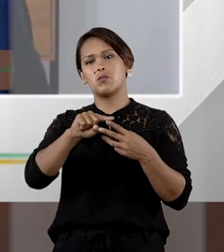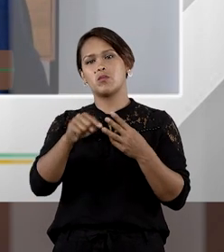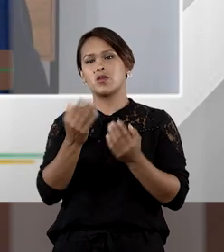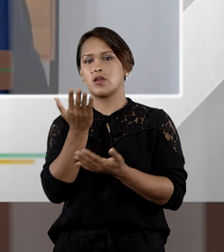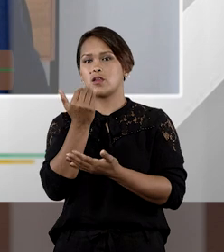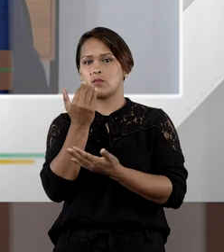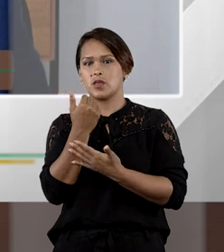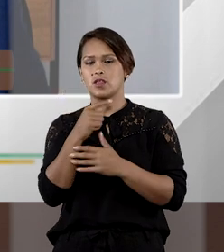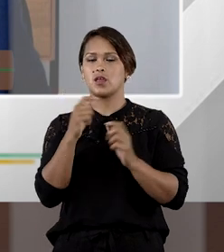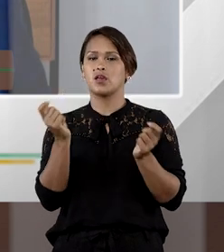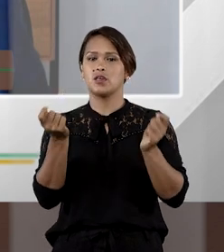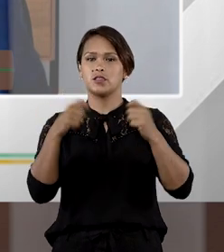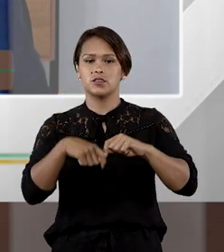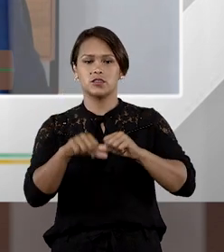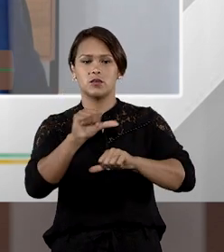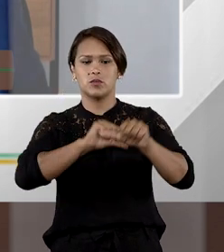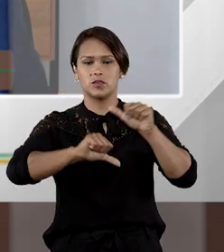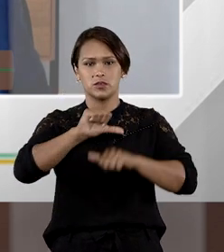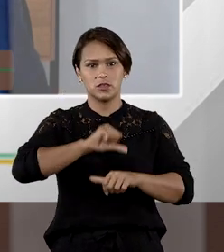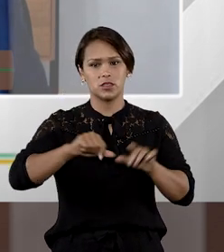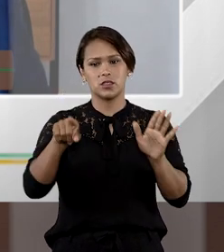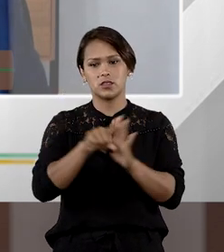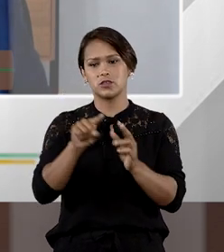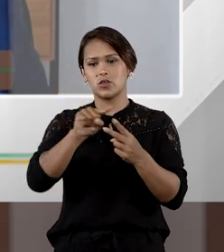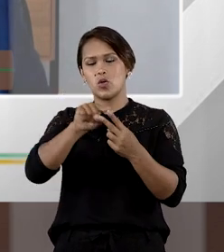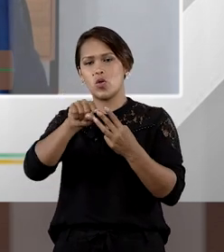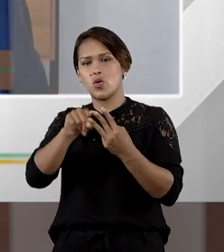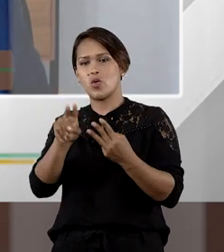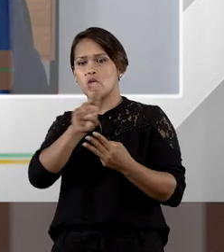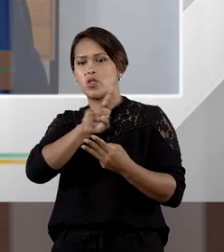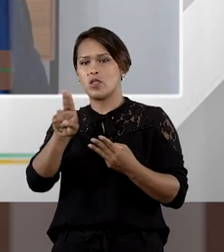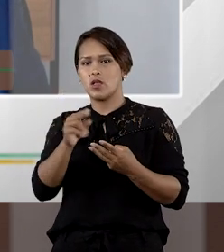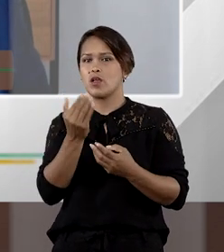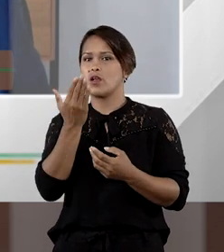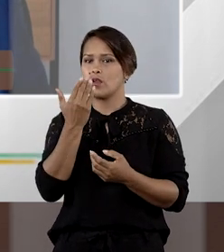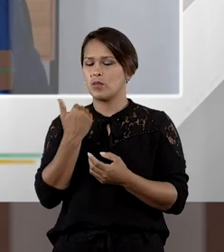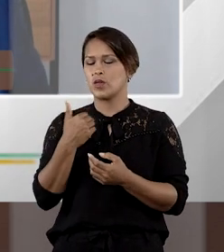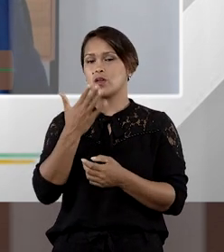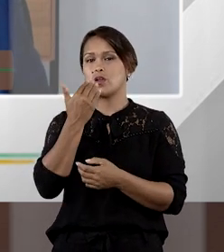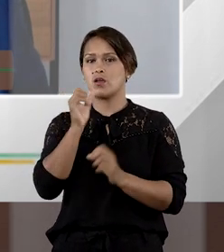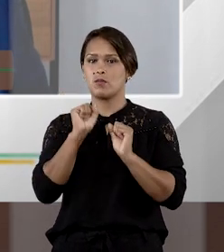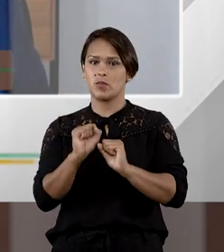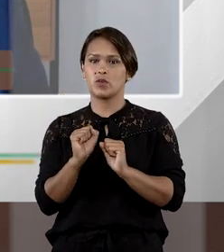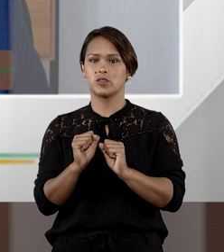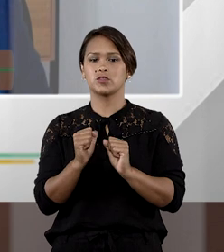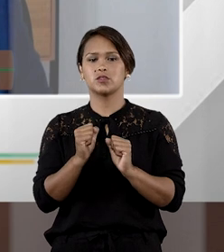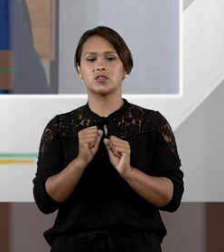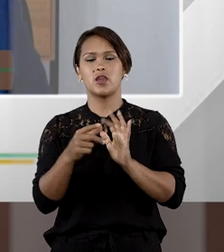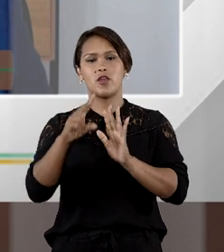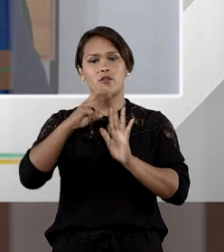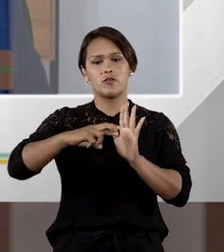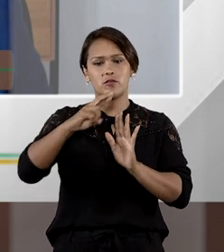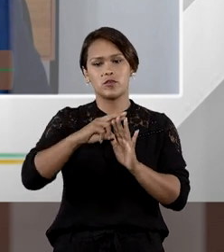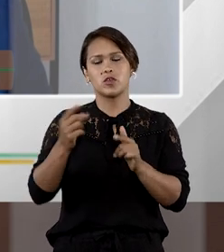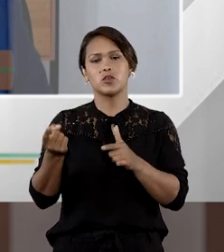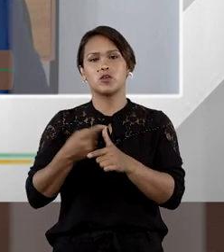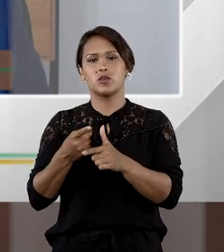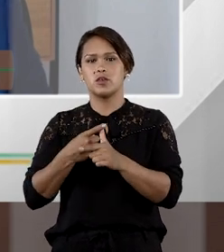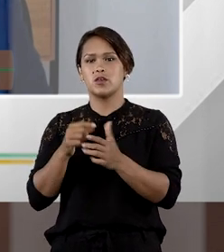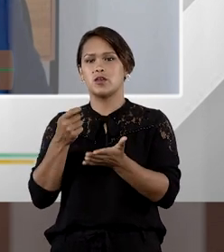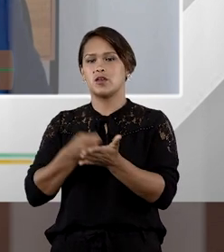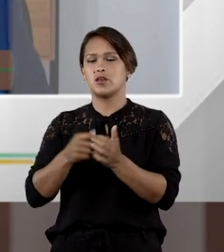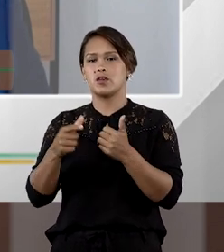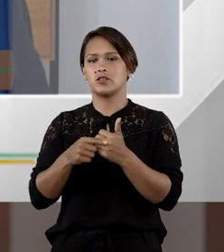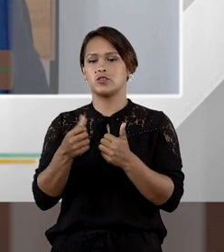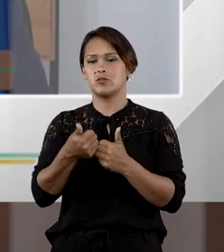alimentar. Se há uma alteração substancial no binômio ou trinômio alimentar, os alimentos podem ser revistos ou exonerados, né?